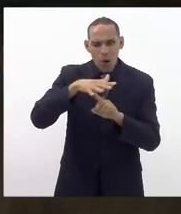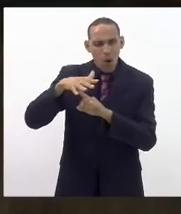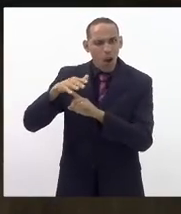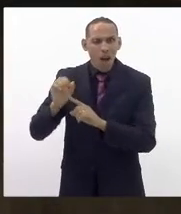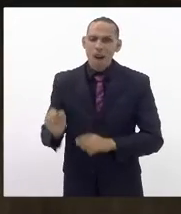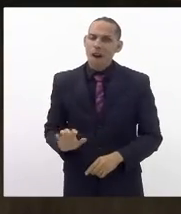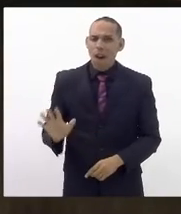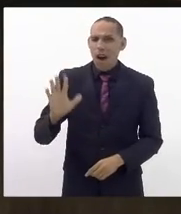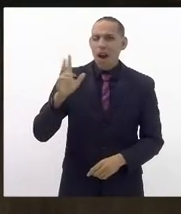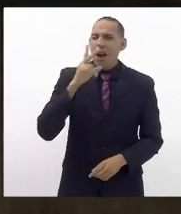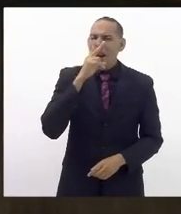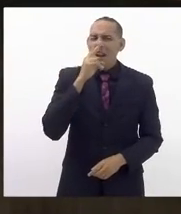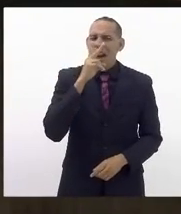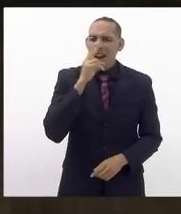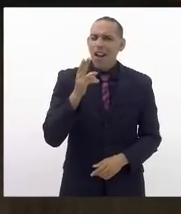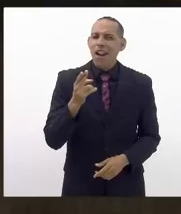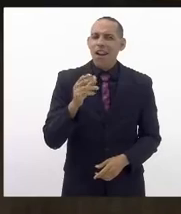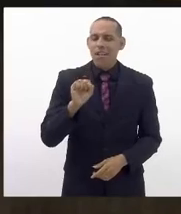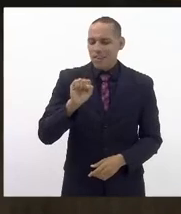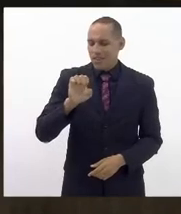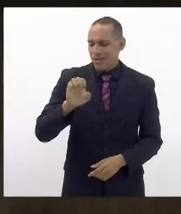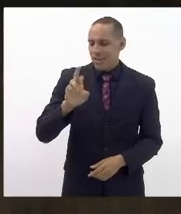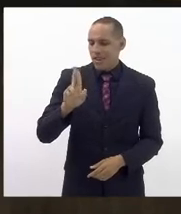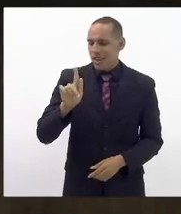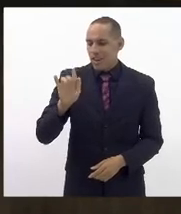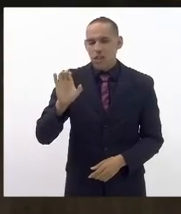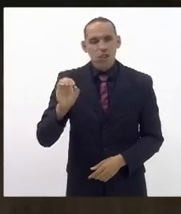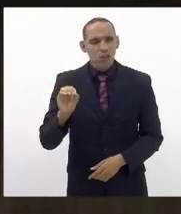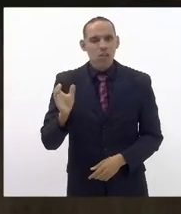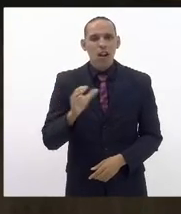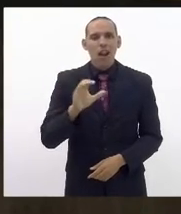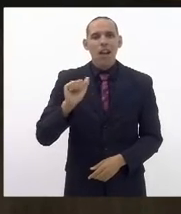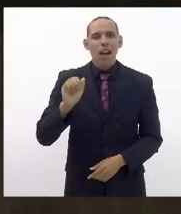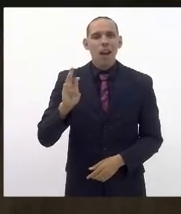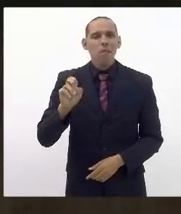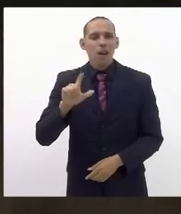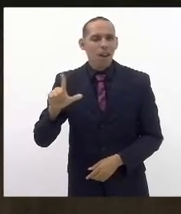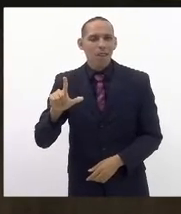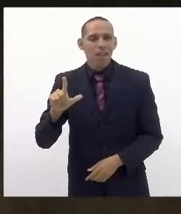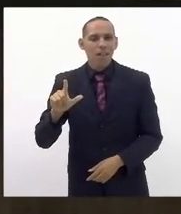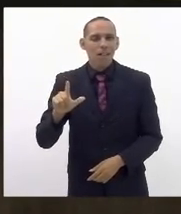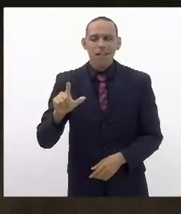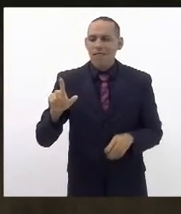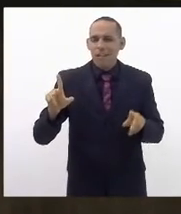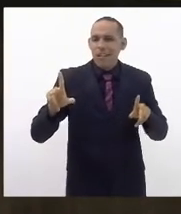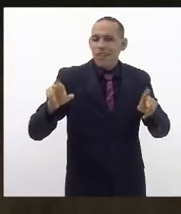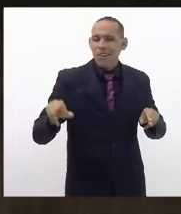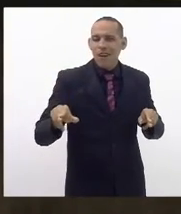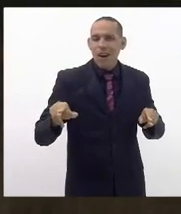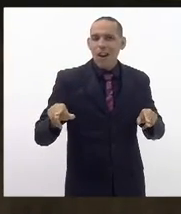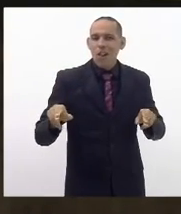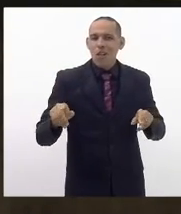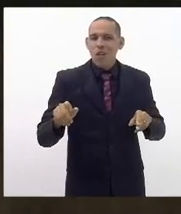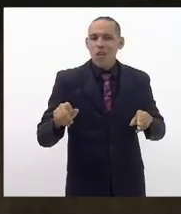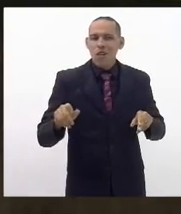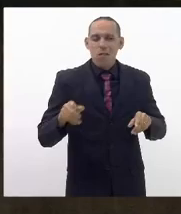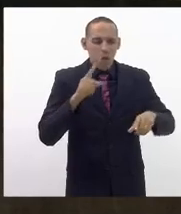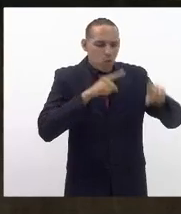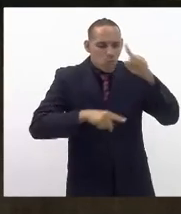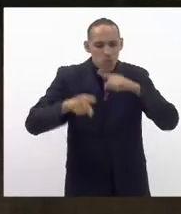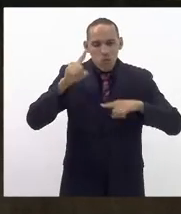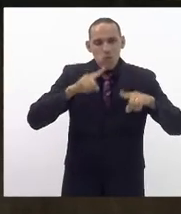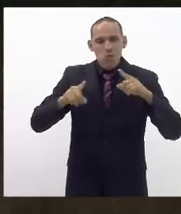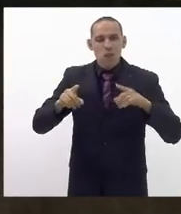modelo muito parecido com o que a gente já viu o Sérgio Cabral fazer. É a lógica de governar com privilégio. Além